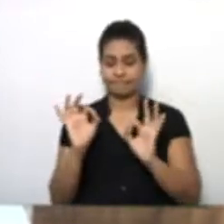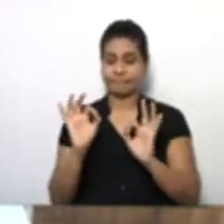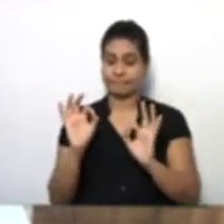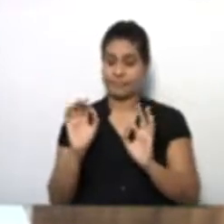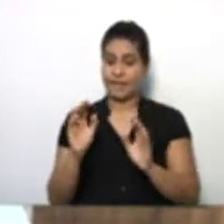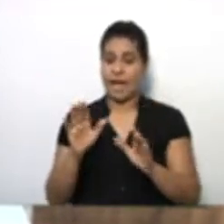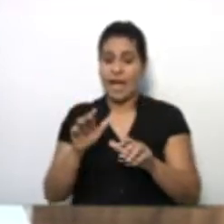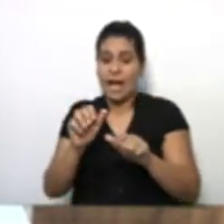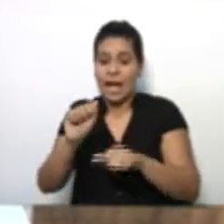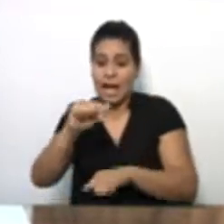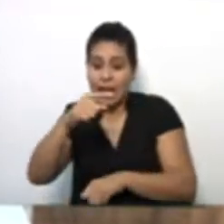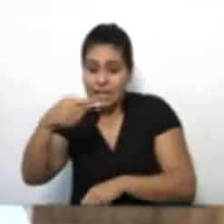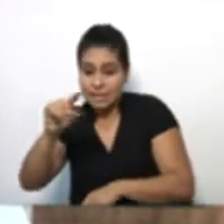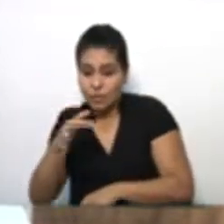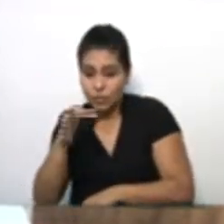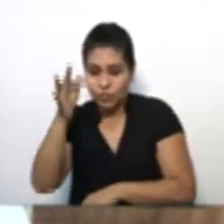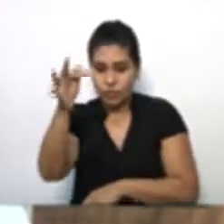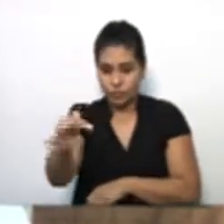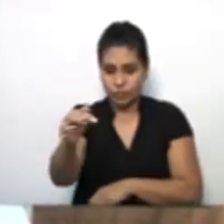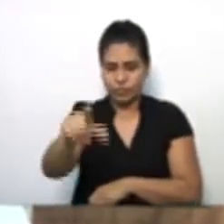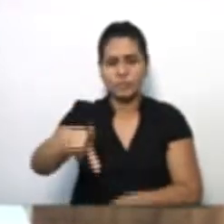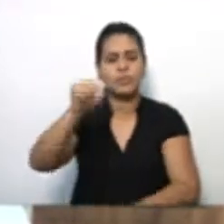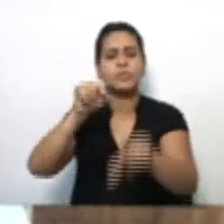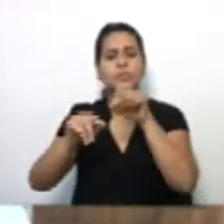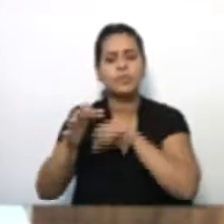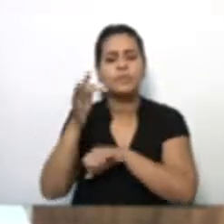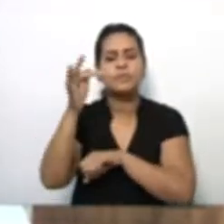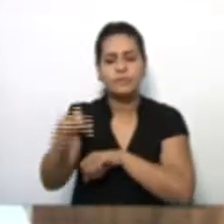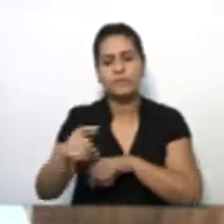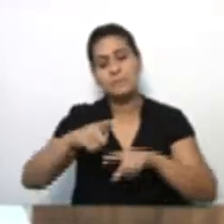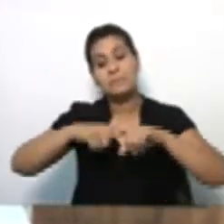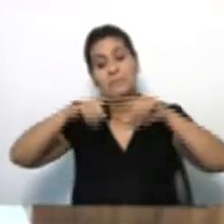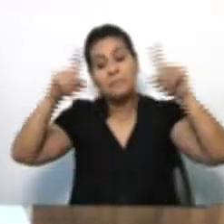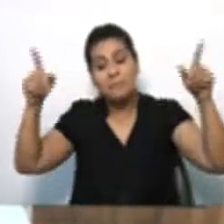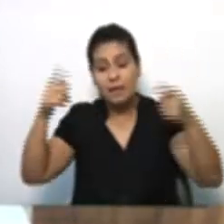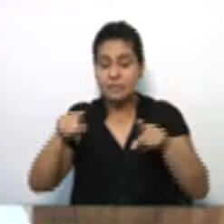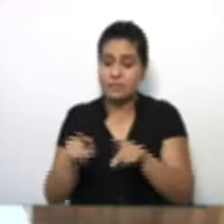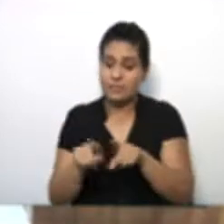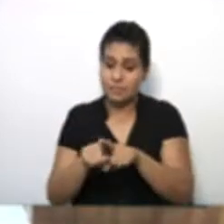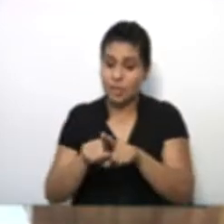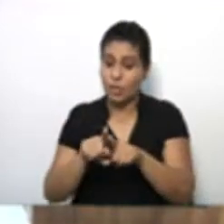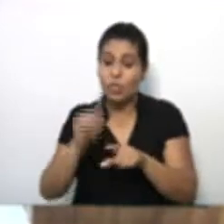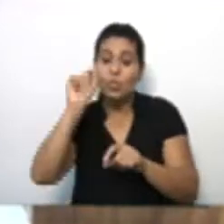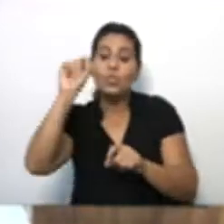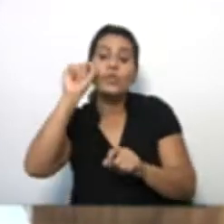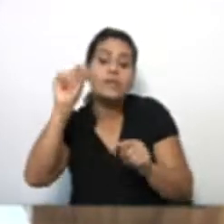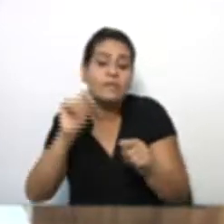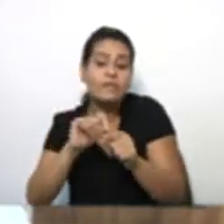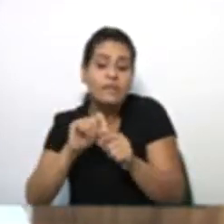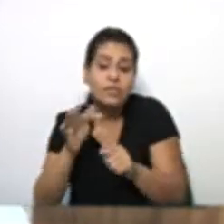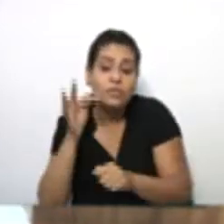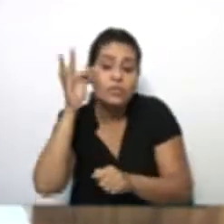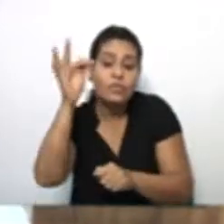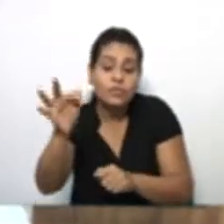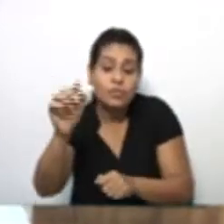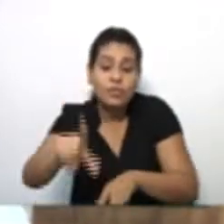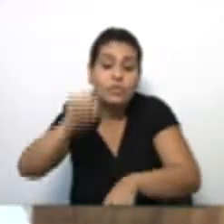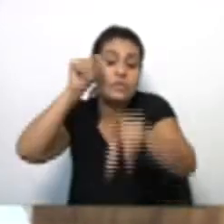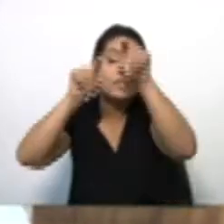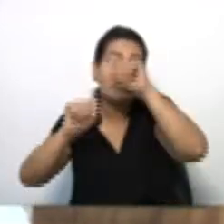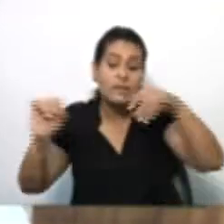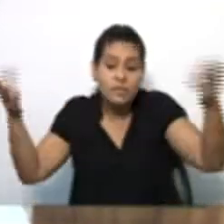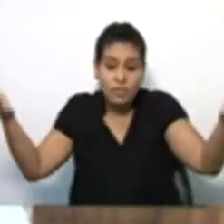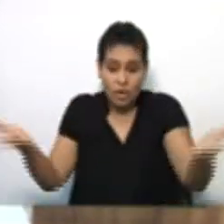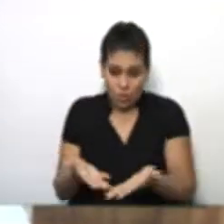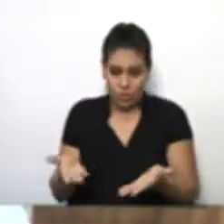às ações futuras, né, às decisões futuras, mas às implicações futuras das decisões presentes.